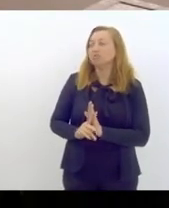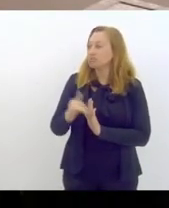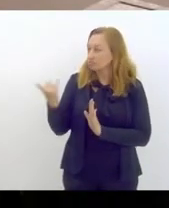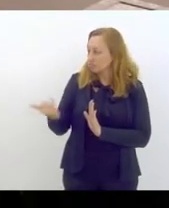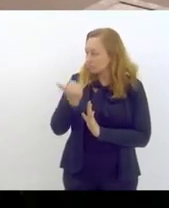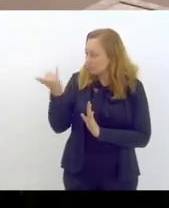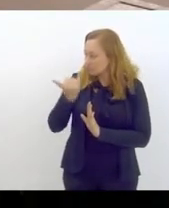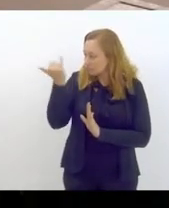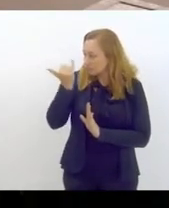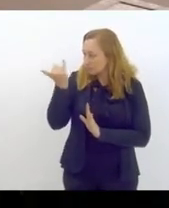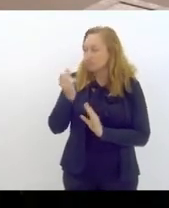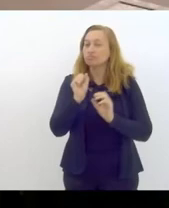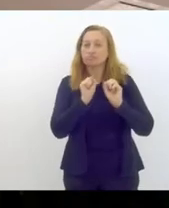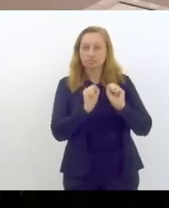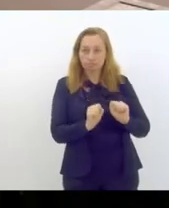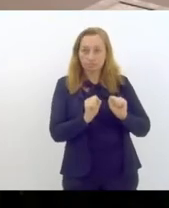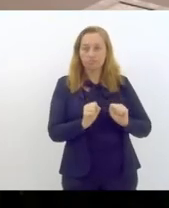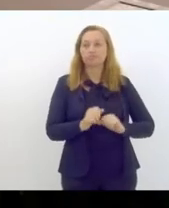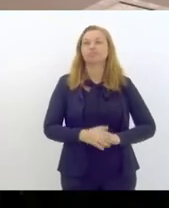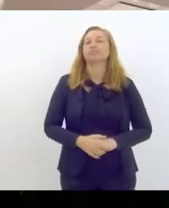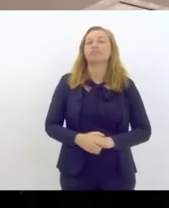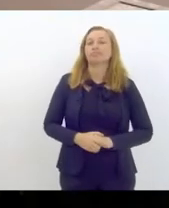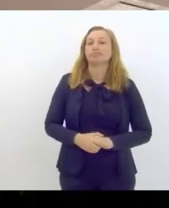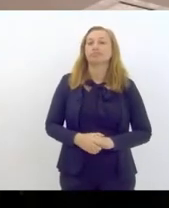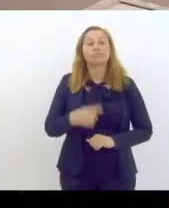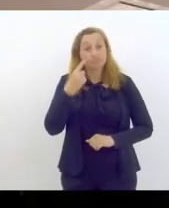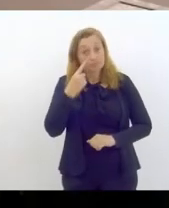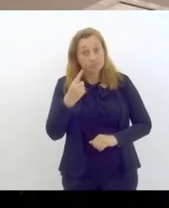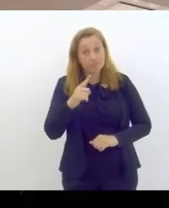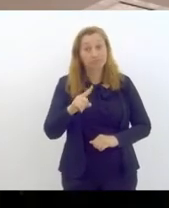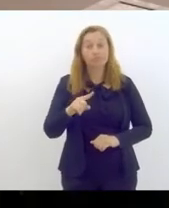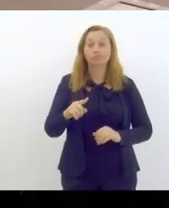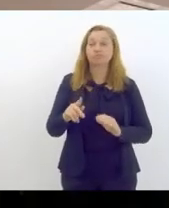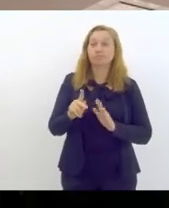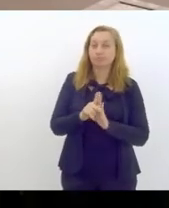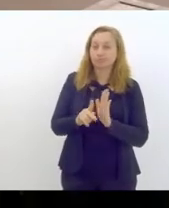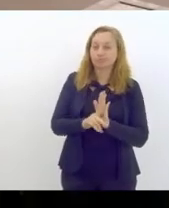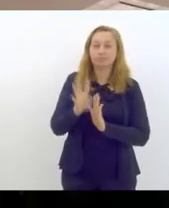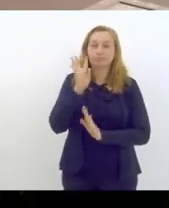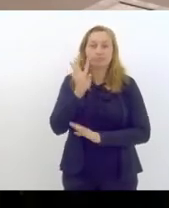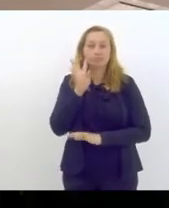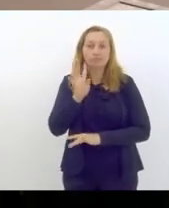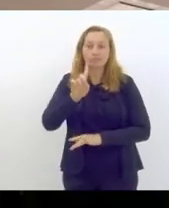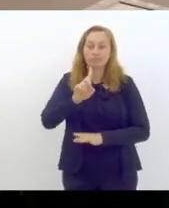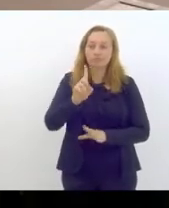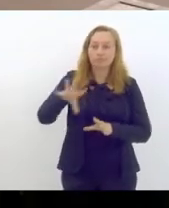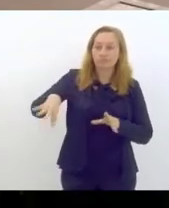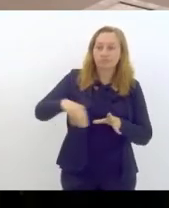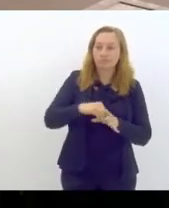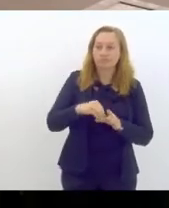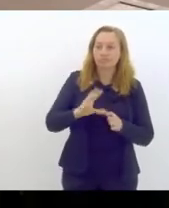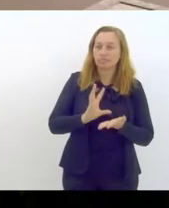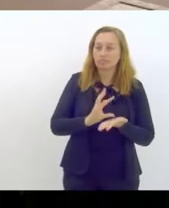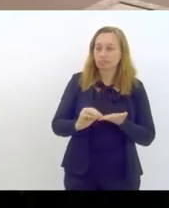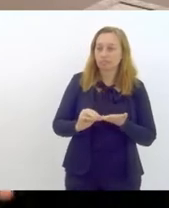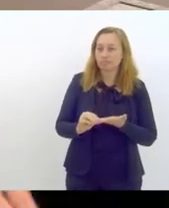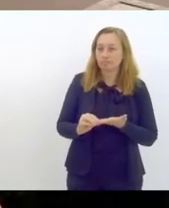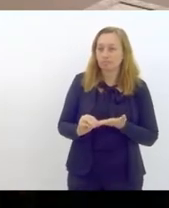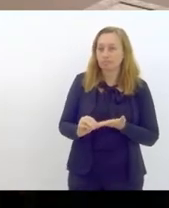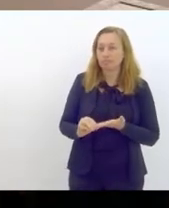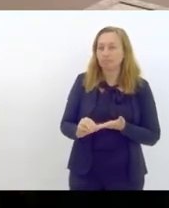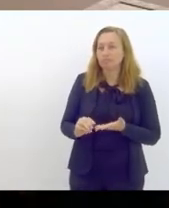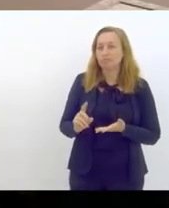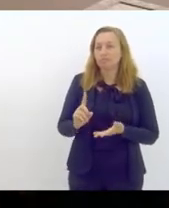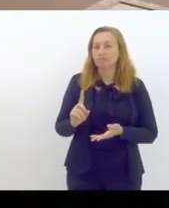importante, outros projetos podem derivar disso. Eu vi um outro projeto bacana, que não está na pauta, que o rapaz não teve